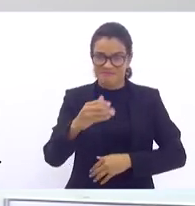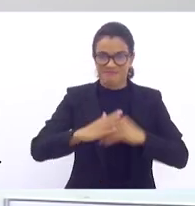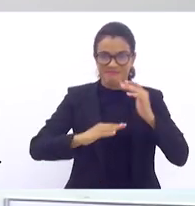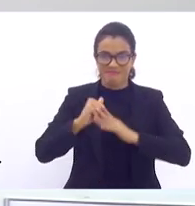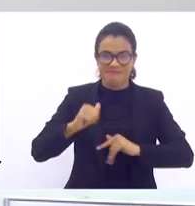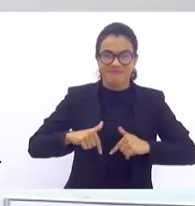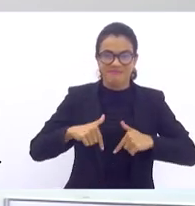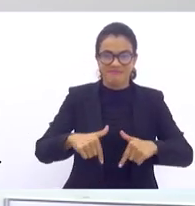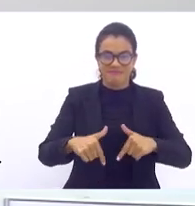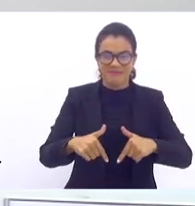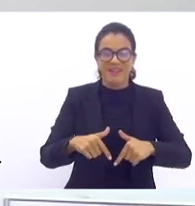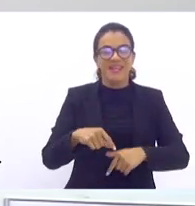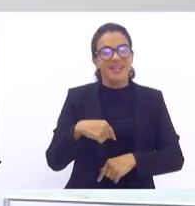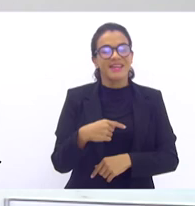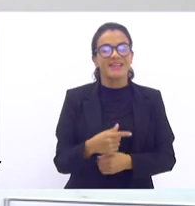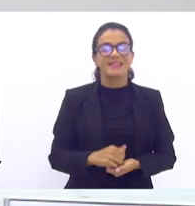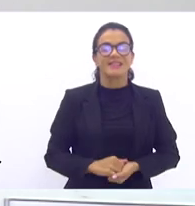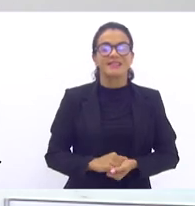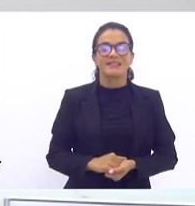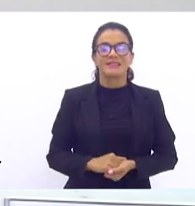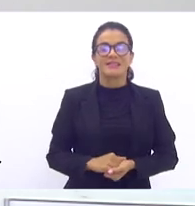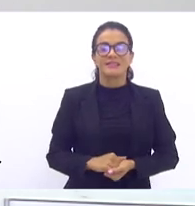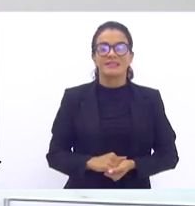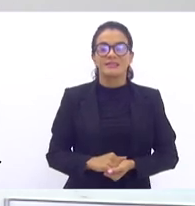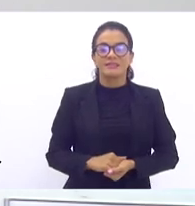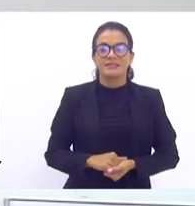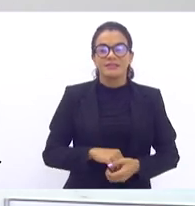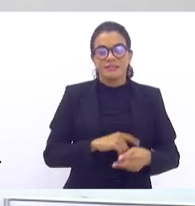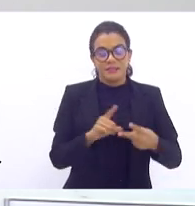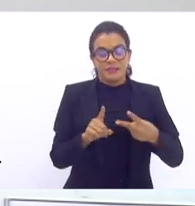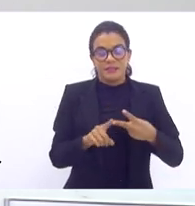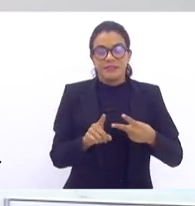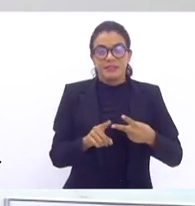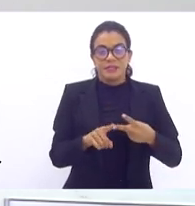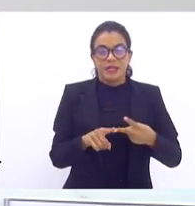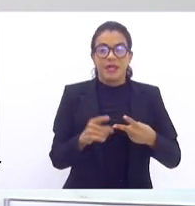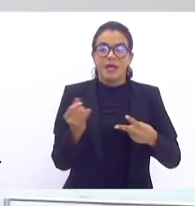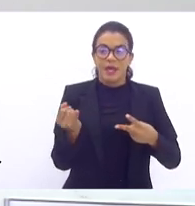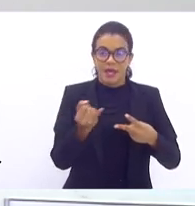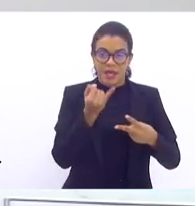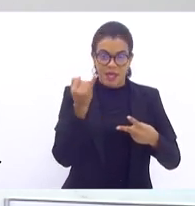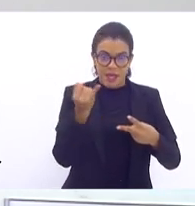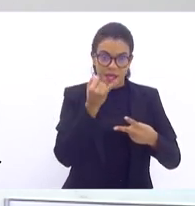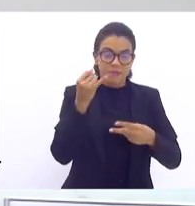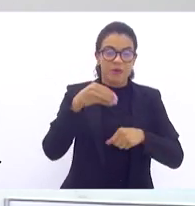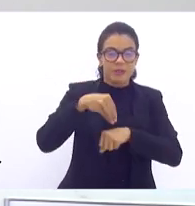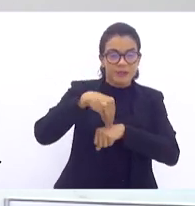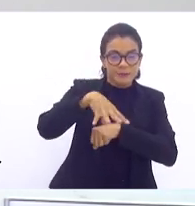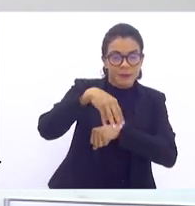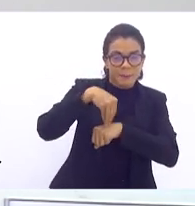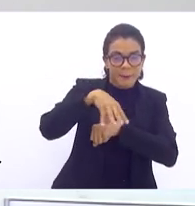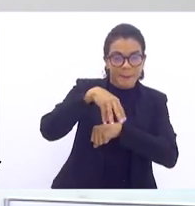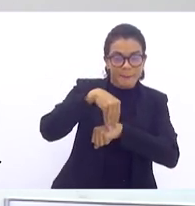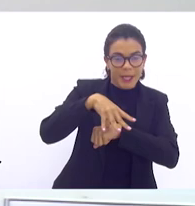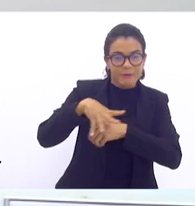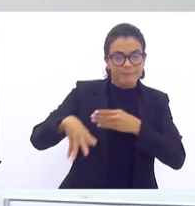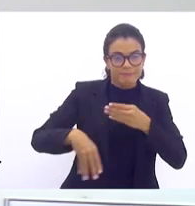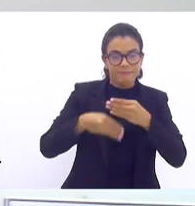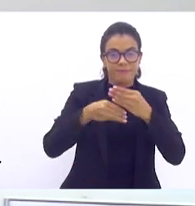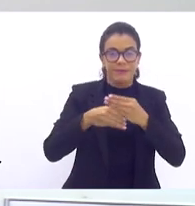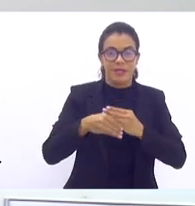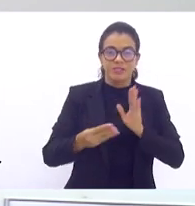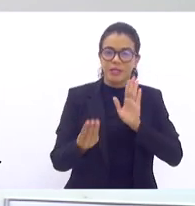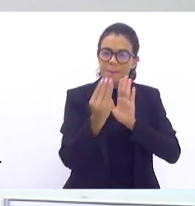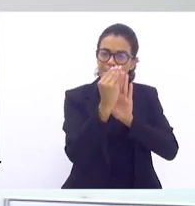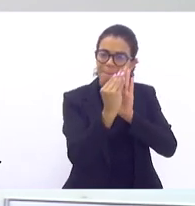que nós podemos ouvi-lo segundo é importante também ressaltar que nós estamos colocando na